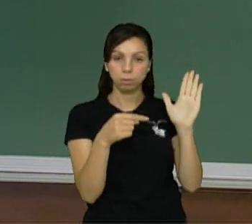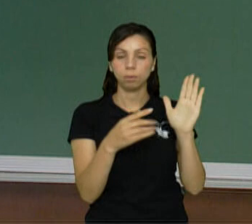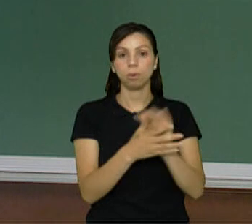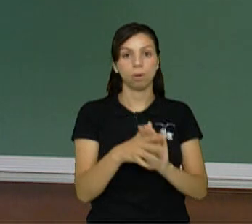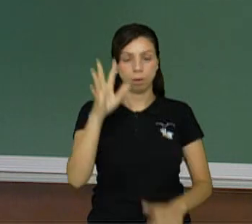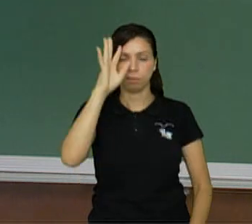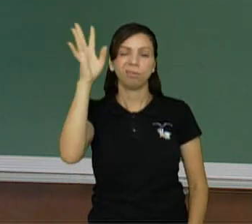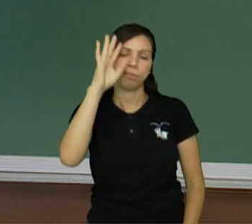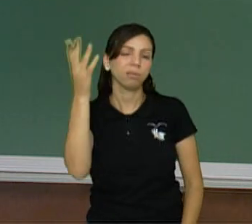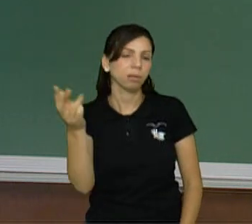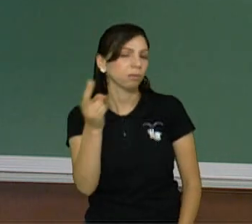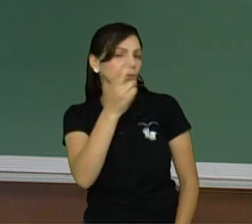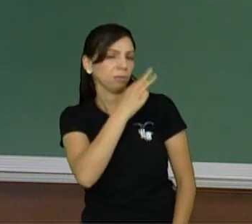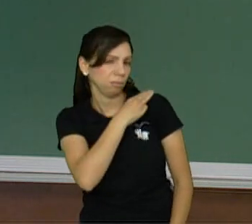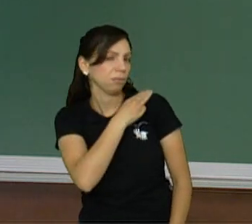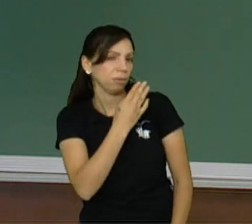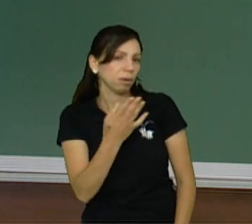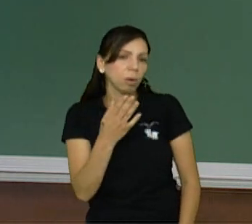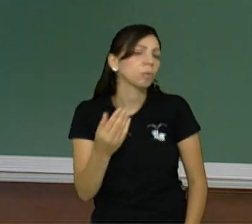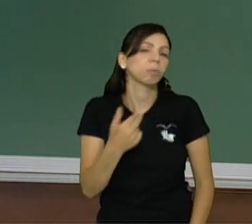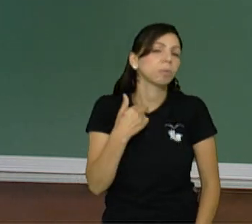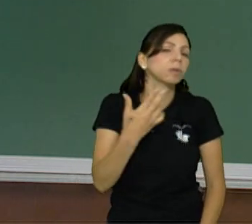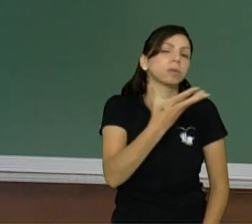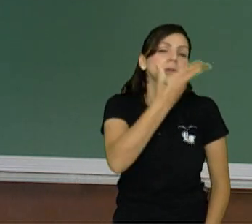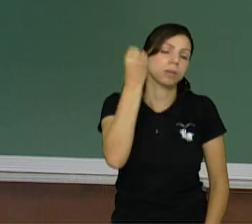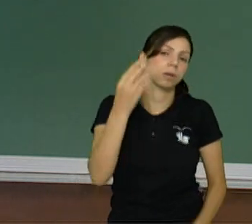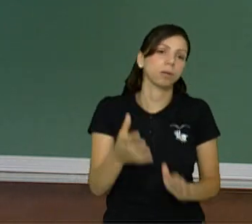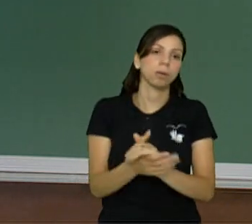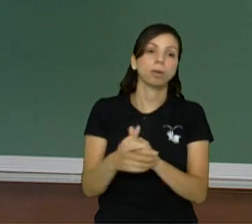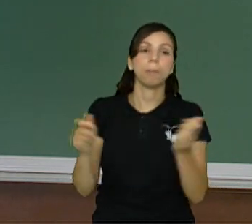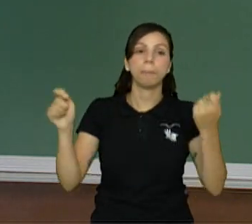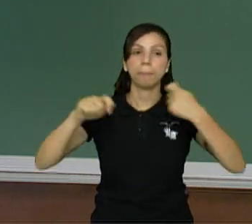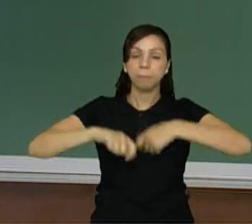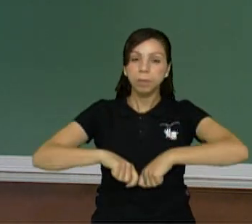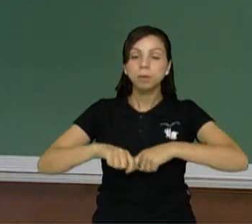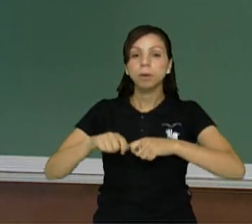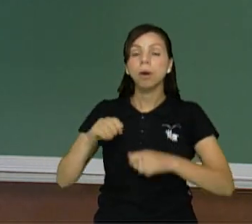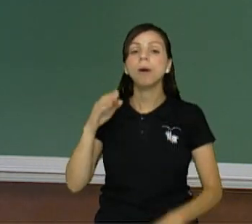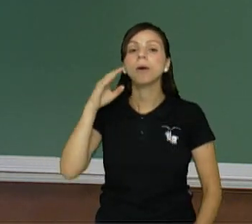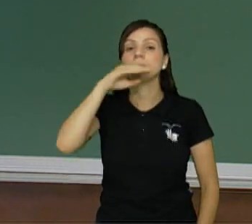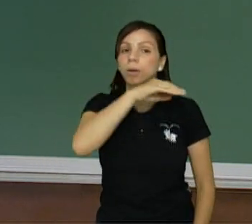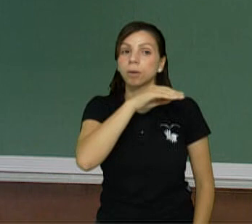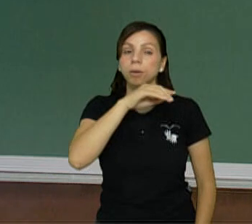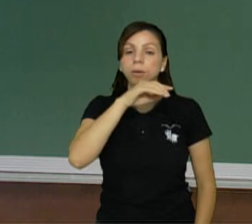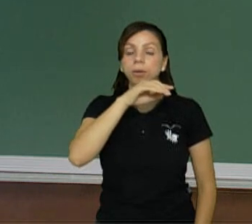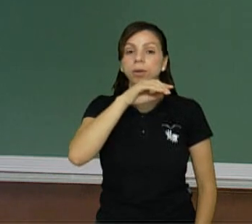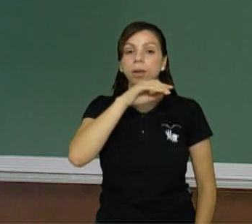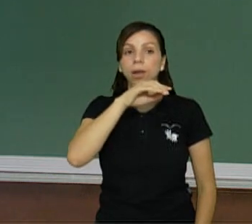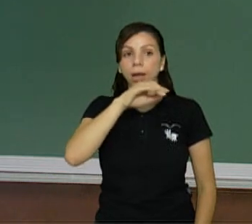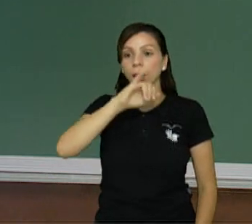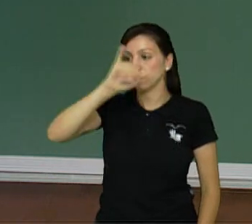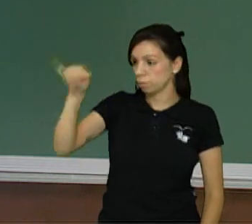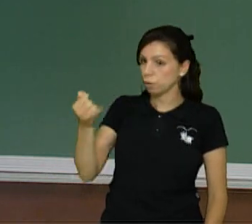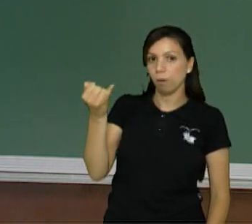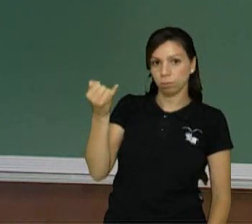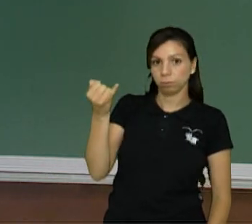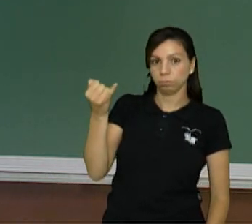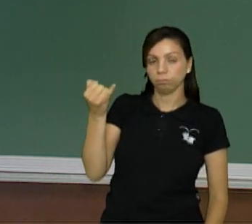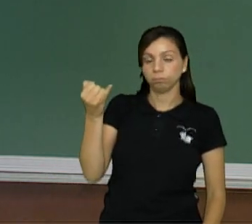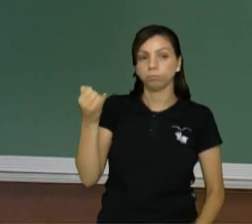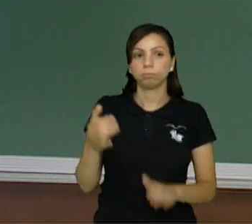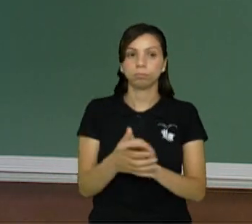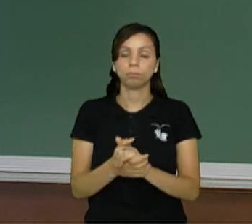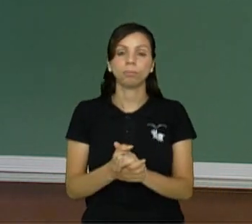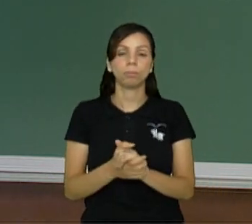está na terceira série, você não pode esquecer disso. A unidade de medida de calor é a unidade de energia, que é o Joule. No